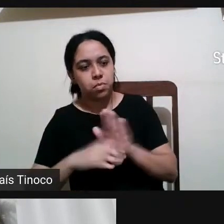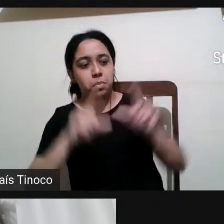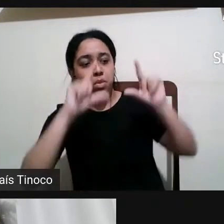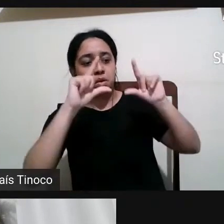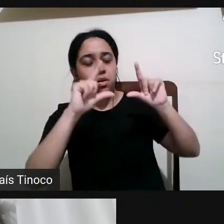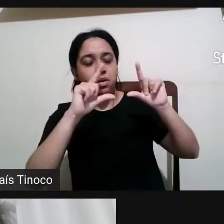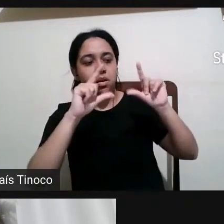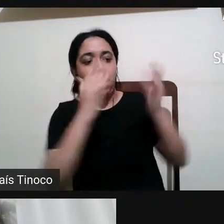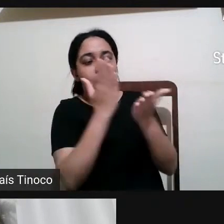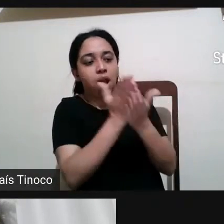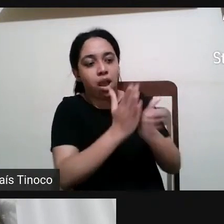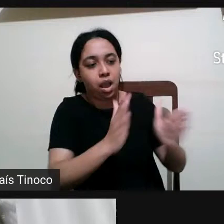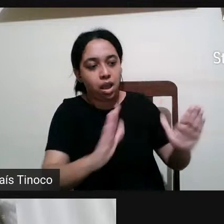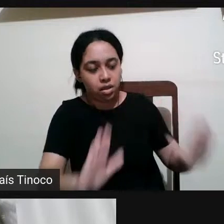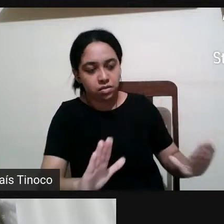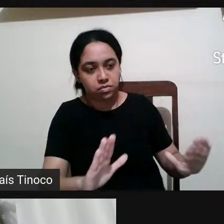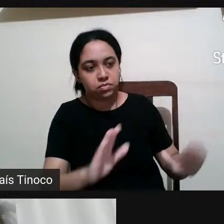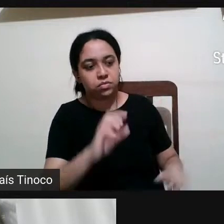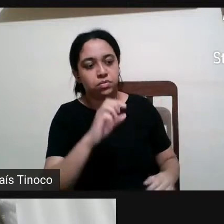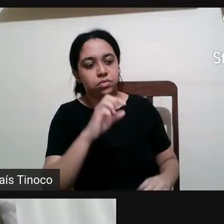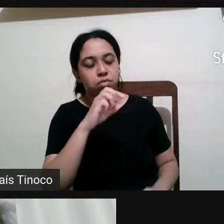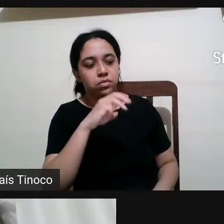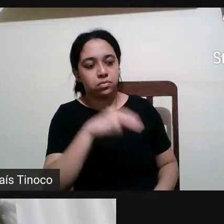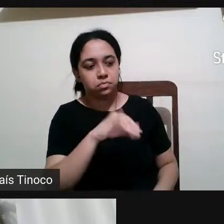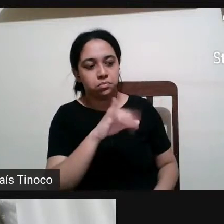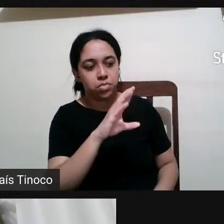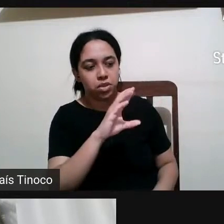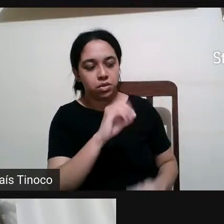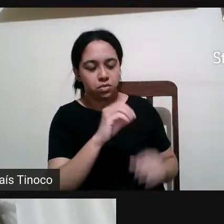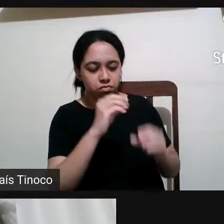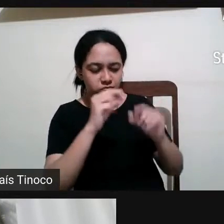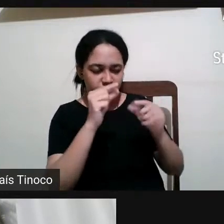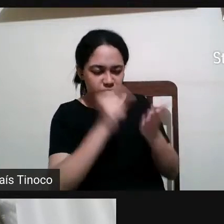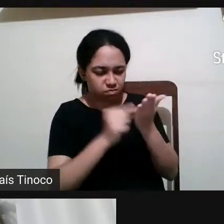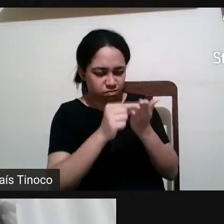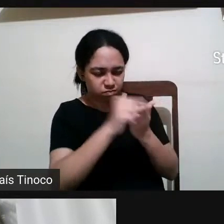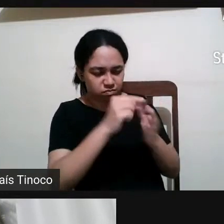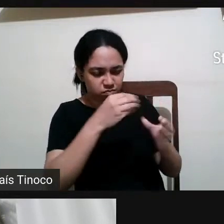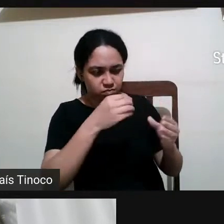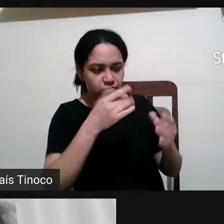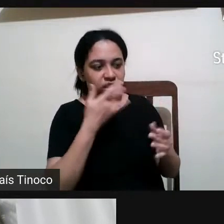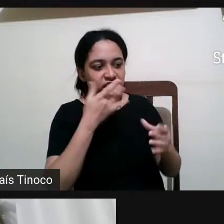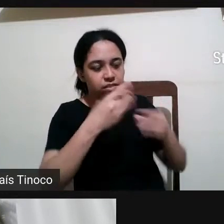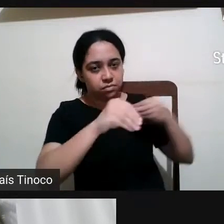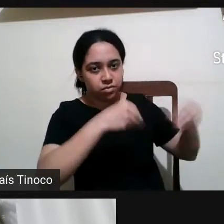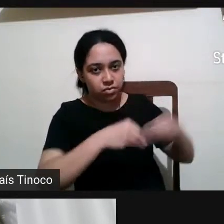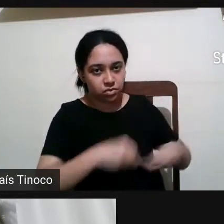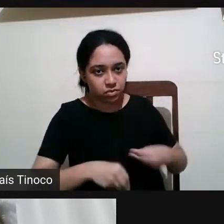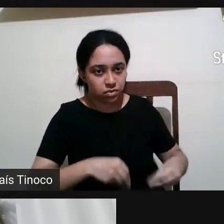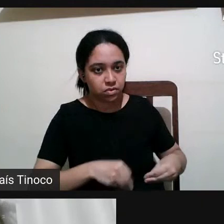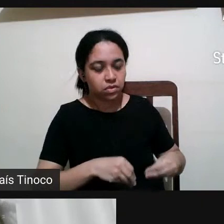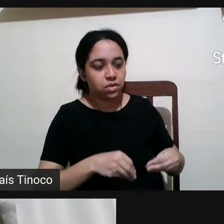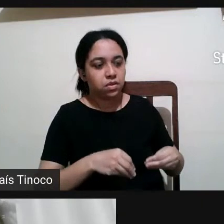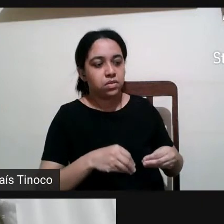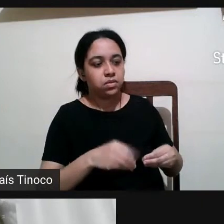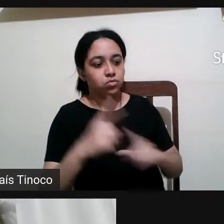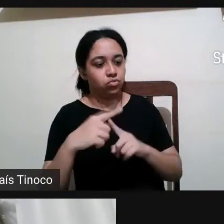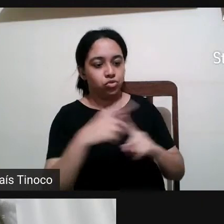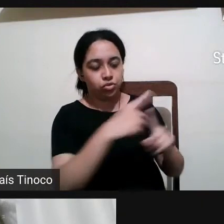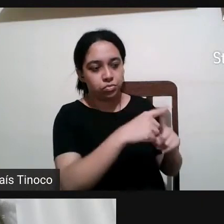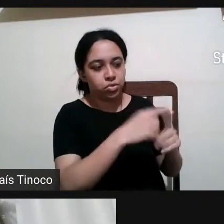do trato digestivo das espécies cultivadas, visando eliminar ou reduzir o impacto final